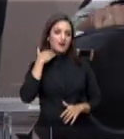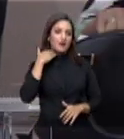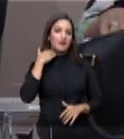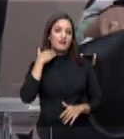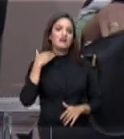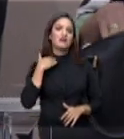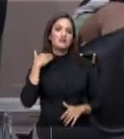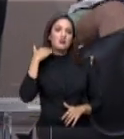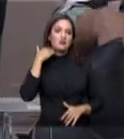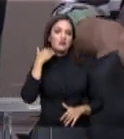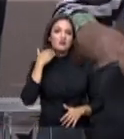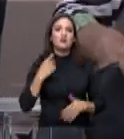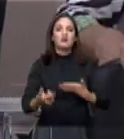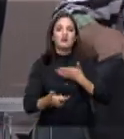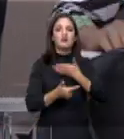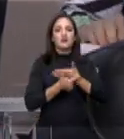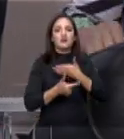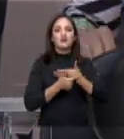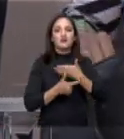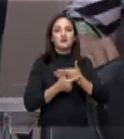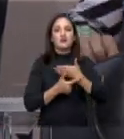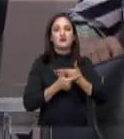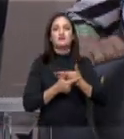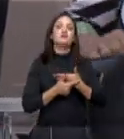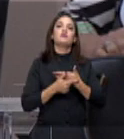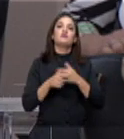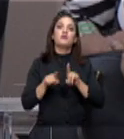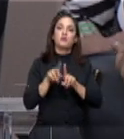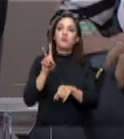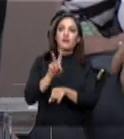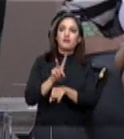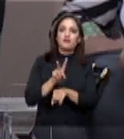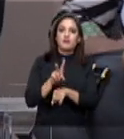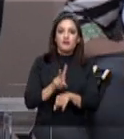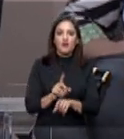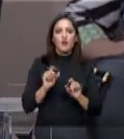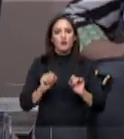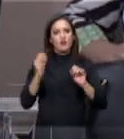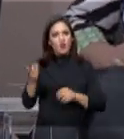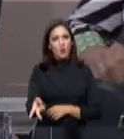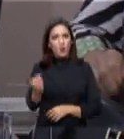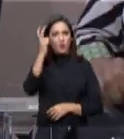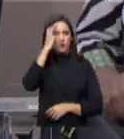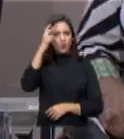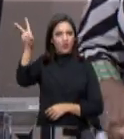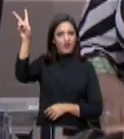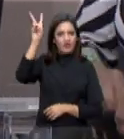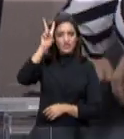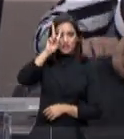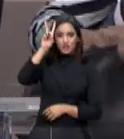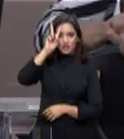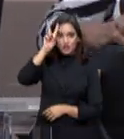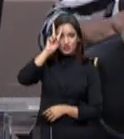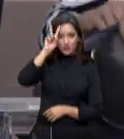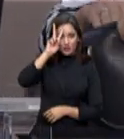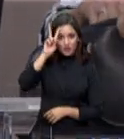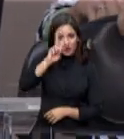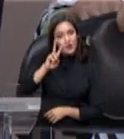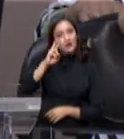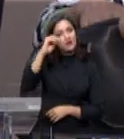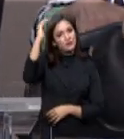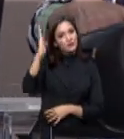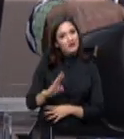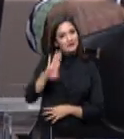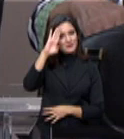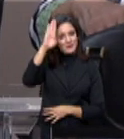papel zelar pela preservação do acervo, da cultura, da história do nosso país, em especial